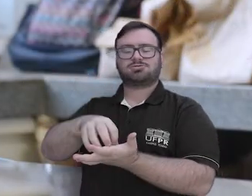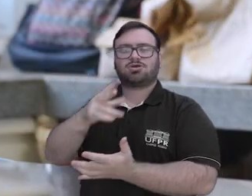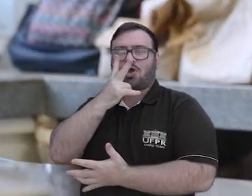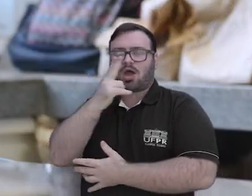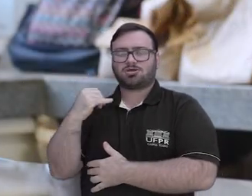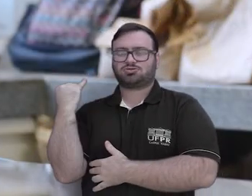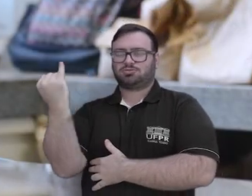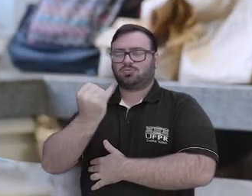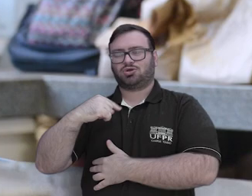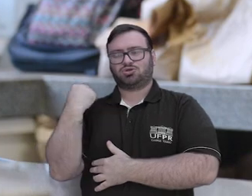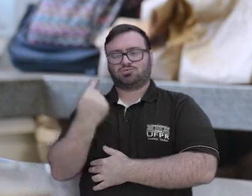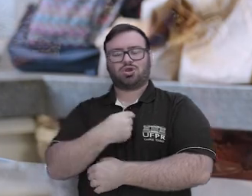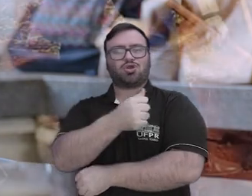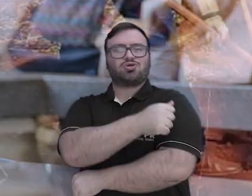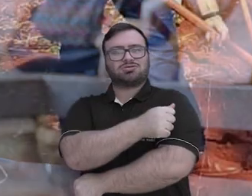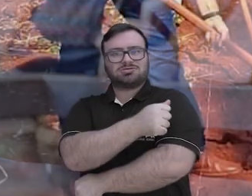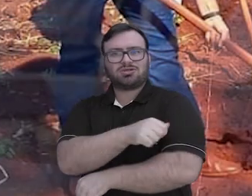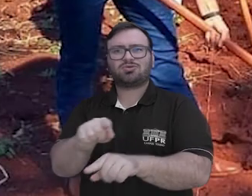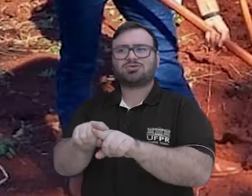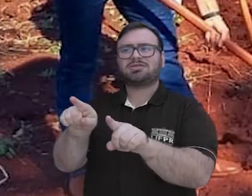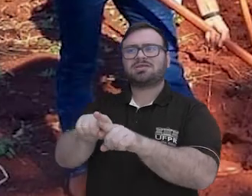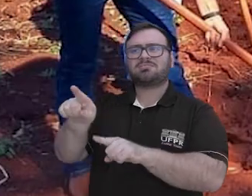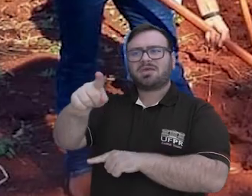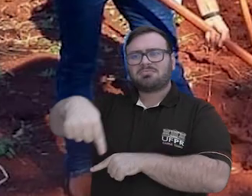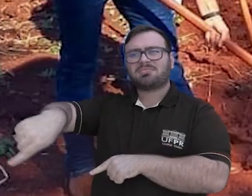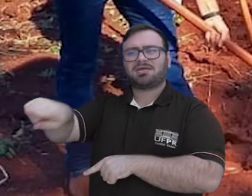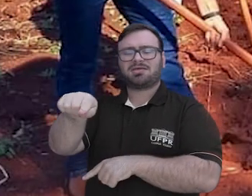importante para nós, alunos, e para eles também.